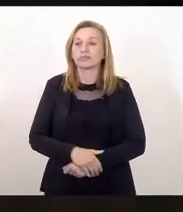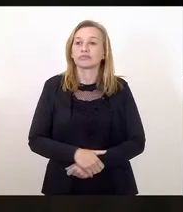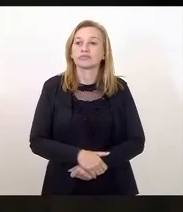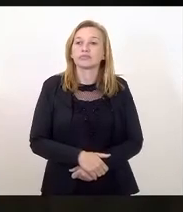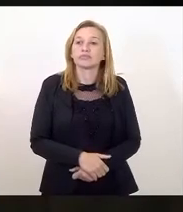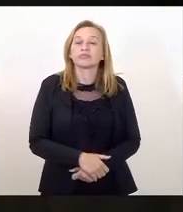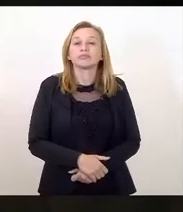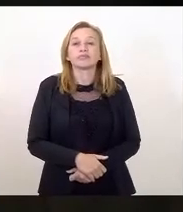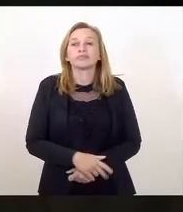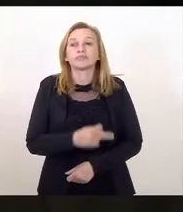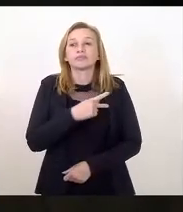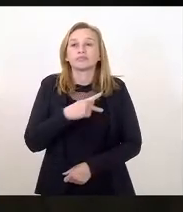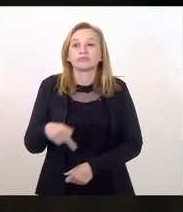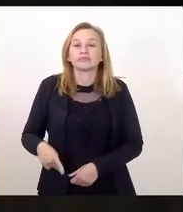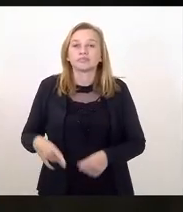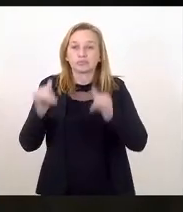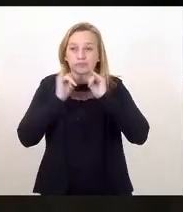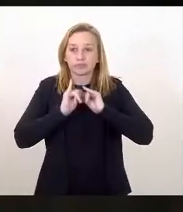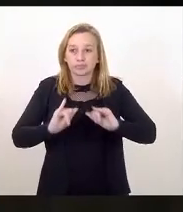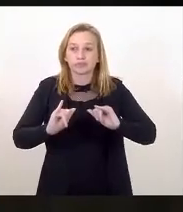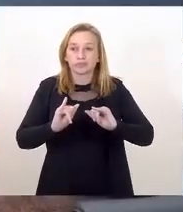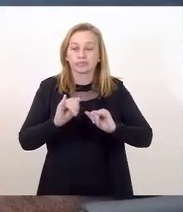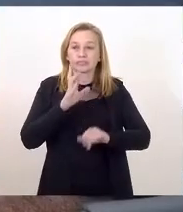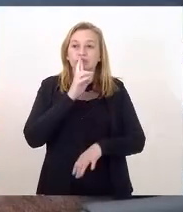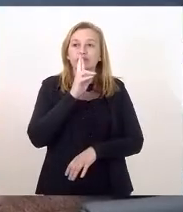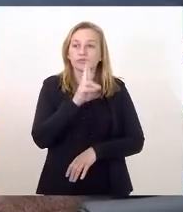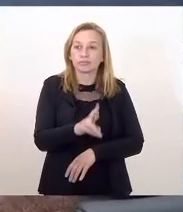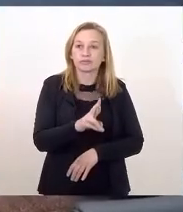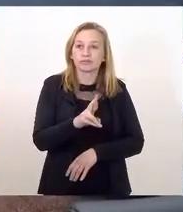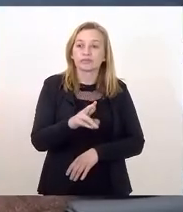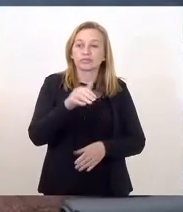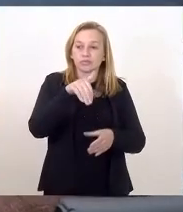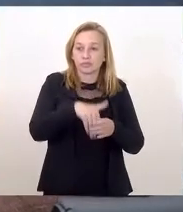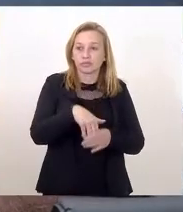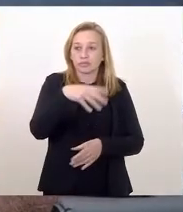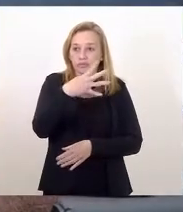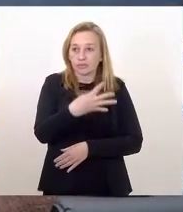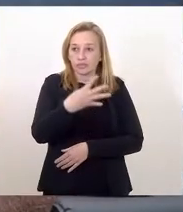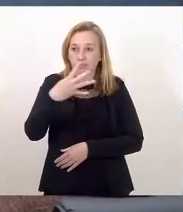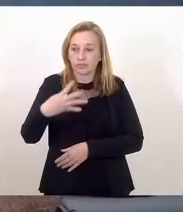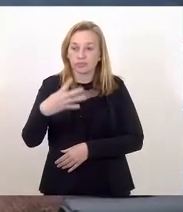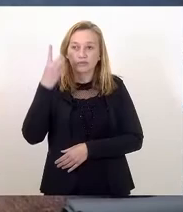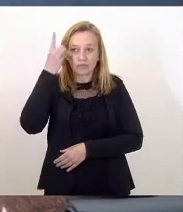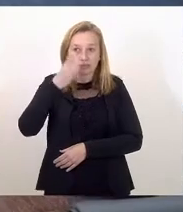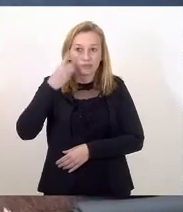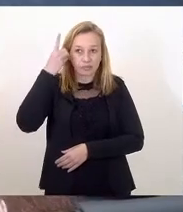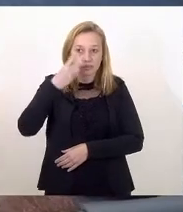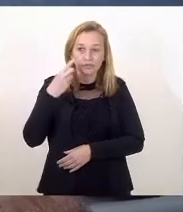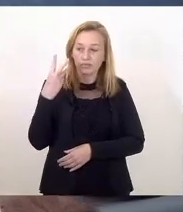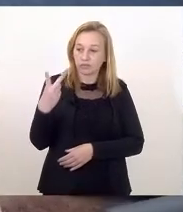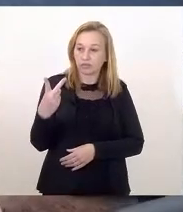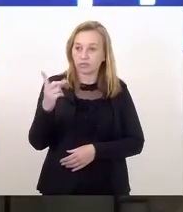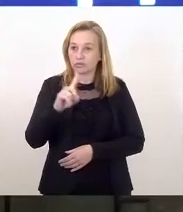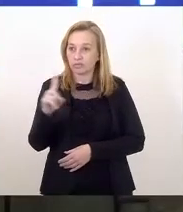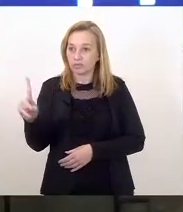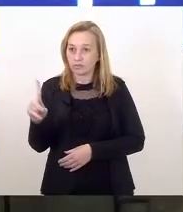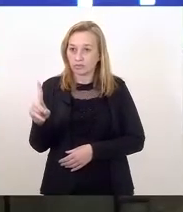A presidência proclama o resultado. Votaram 44 senhores parlamentares, dois nãos,